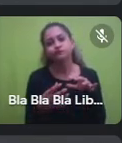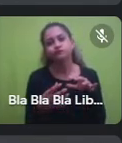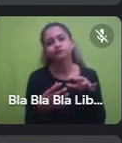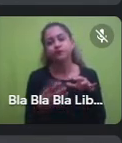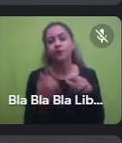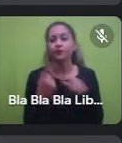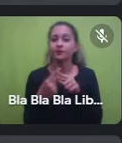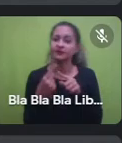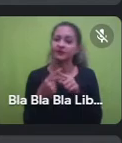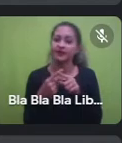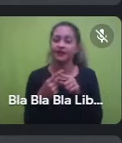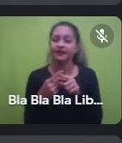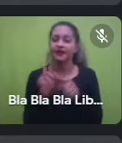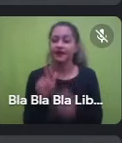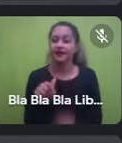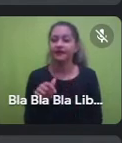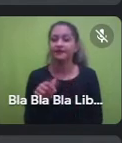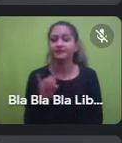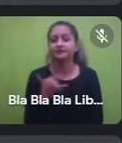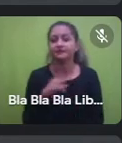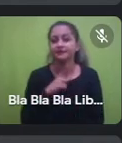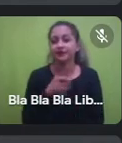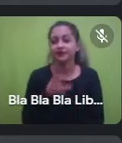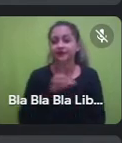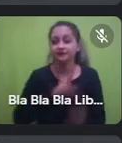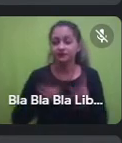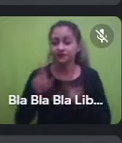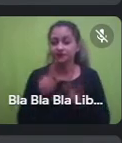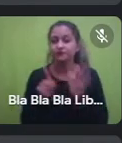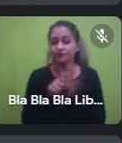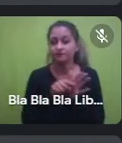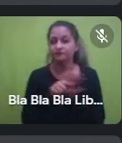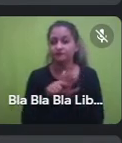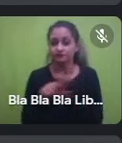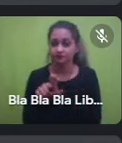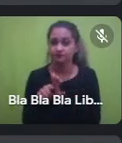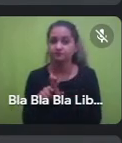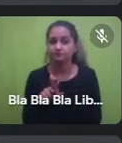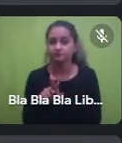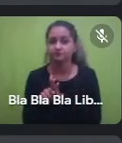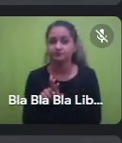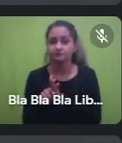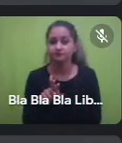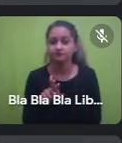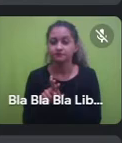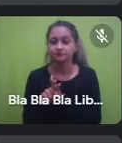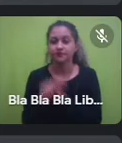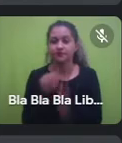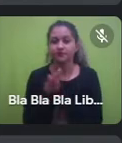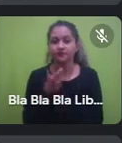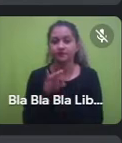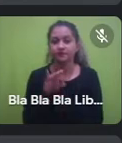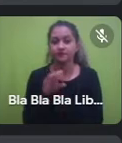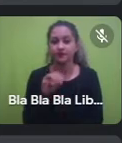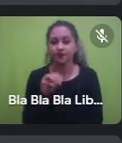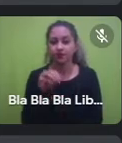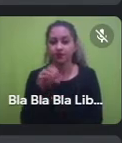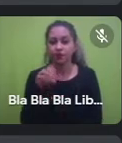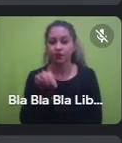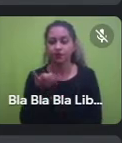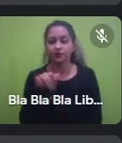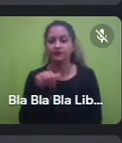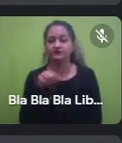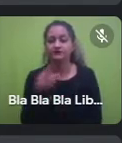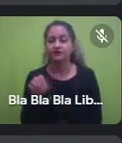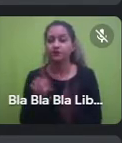bioconcentração é quando eu tenho o resultado no sedimento, tá? E aqui é bioacumulação porque está na água.